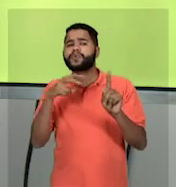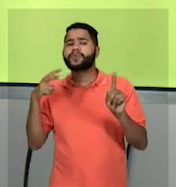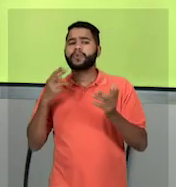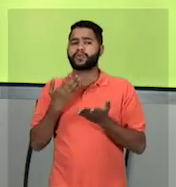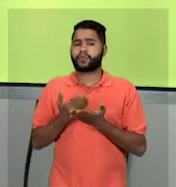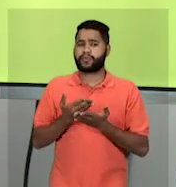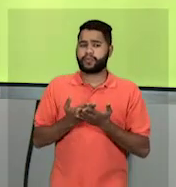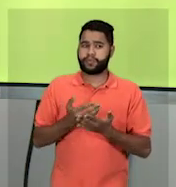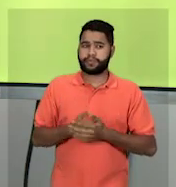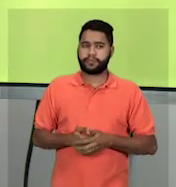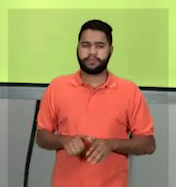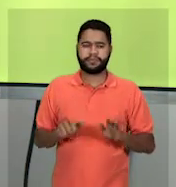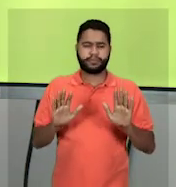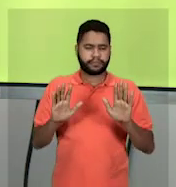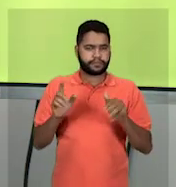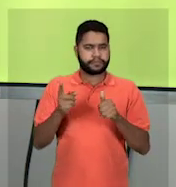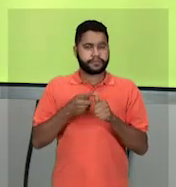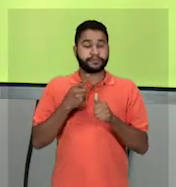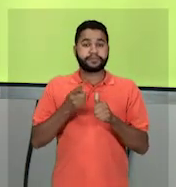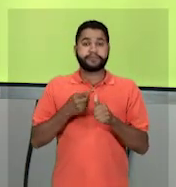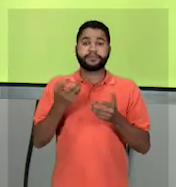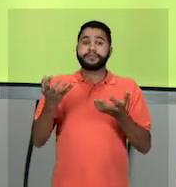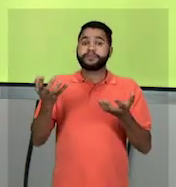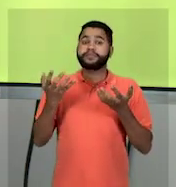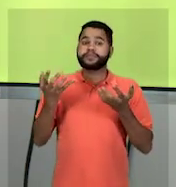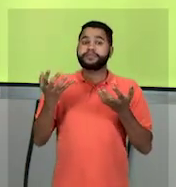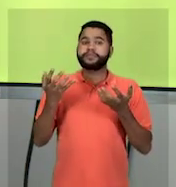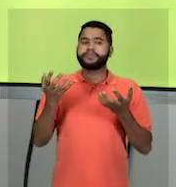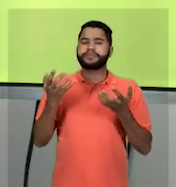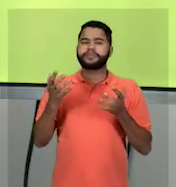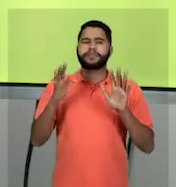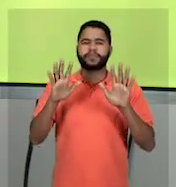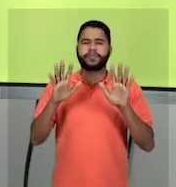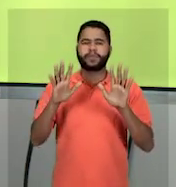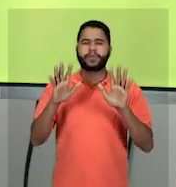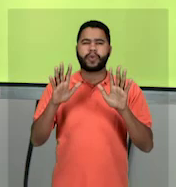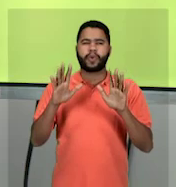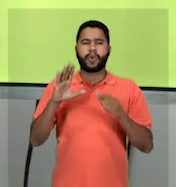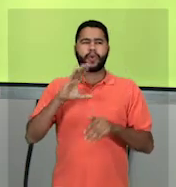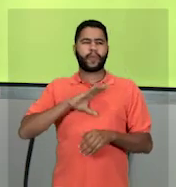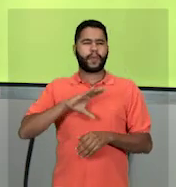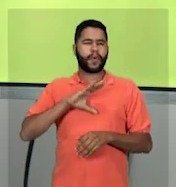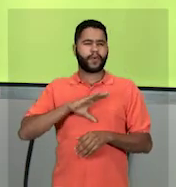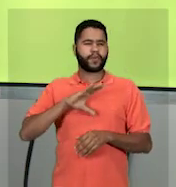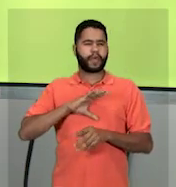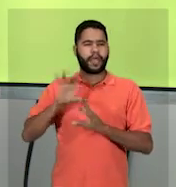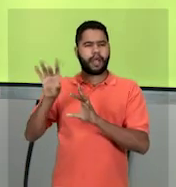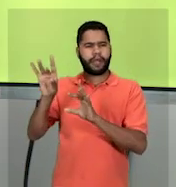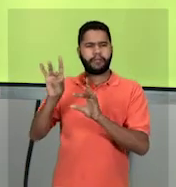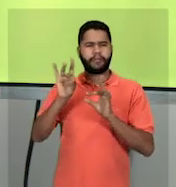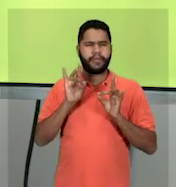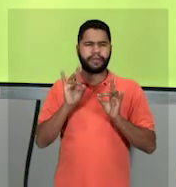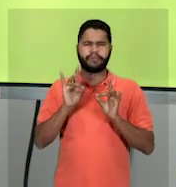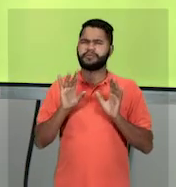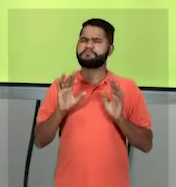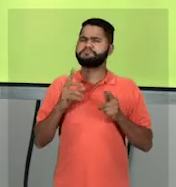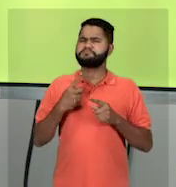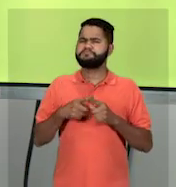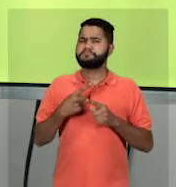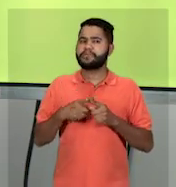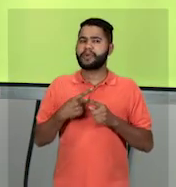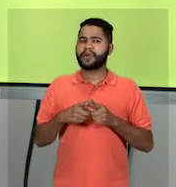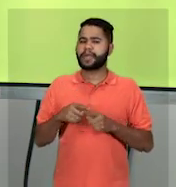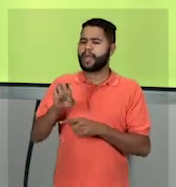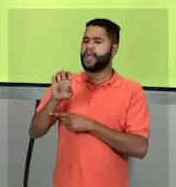beleza e antes eu quero roubar um pouco do português a Lucas mas rouba um pouco português porque